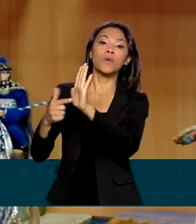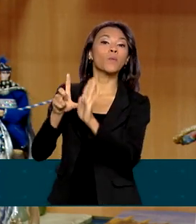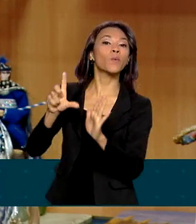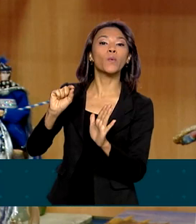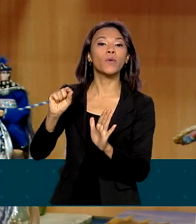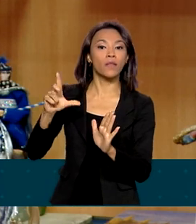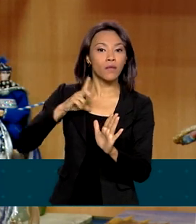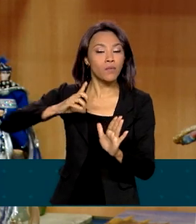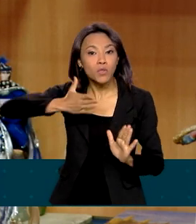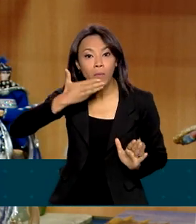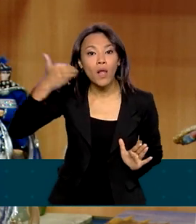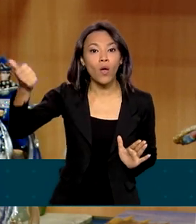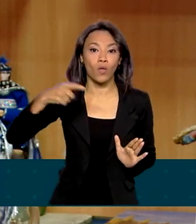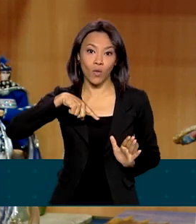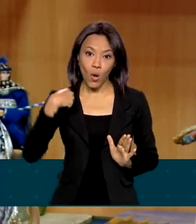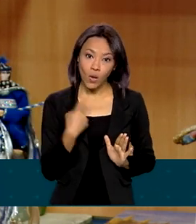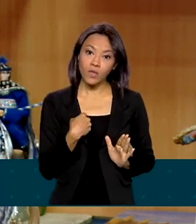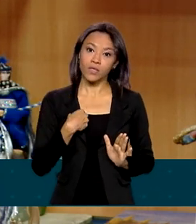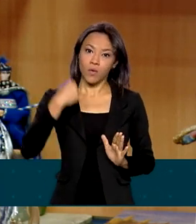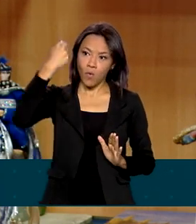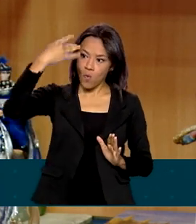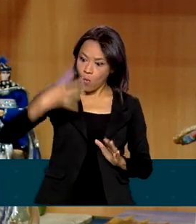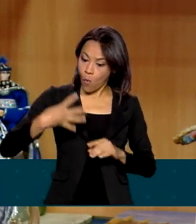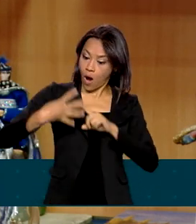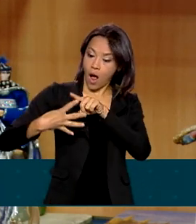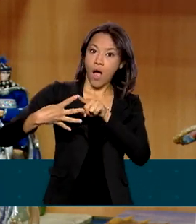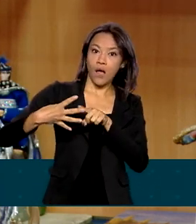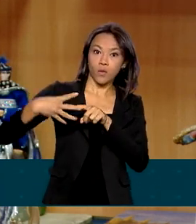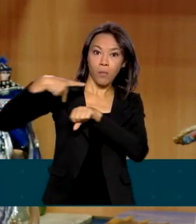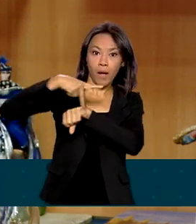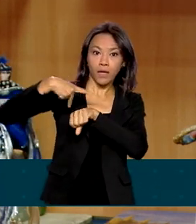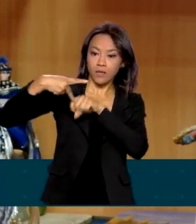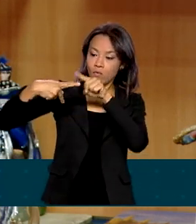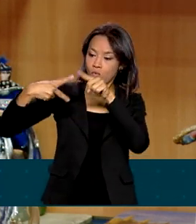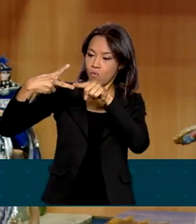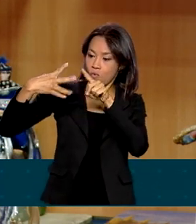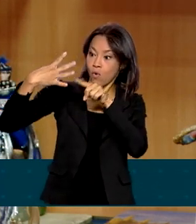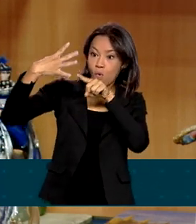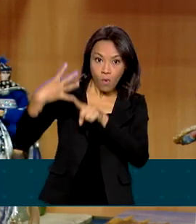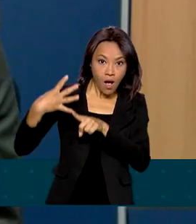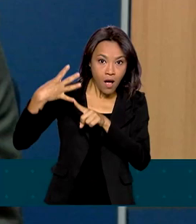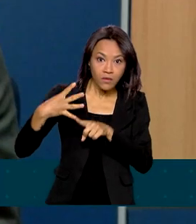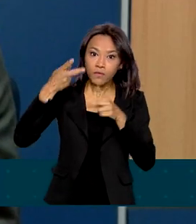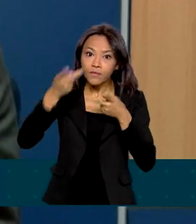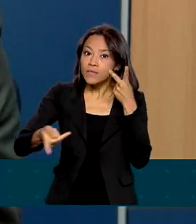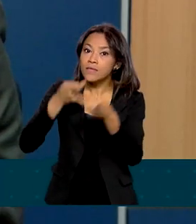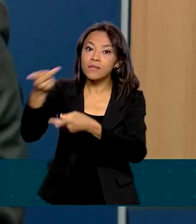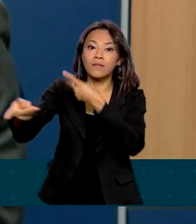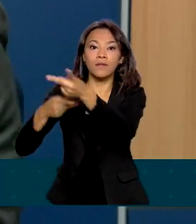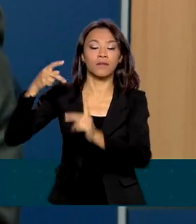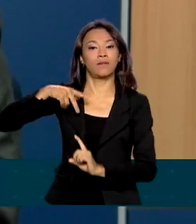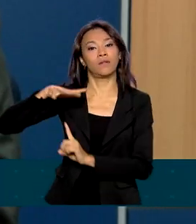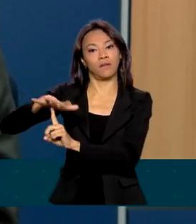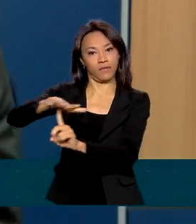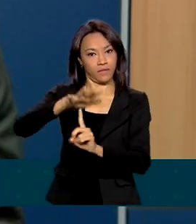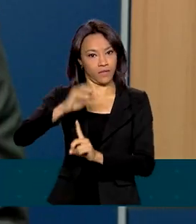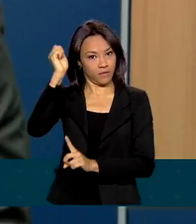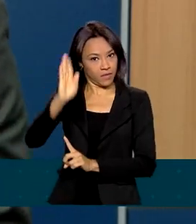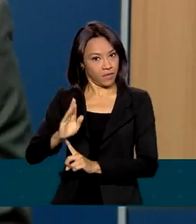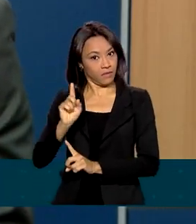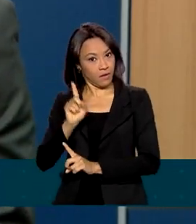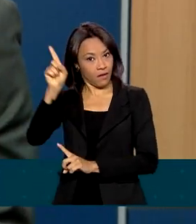loja tá usando entre os quatro né mais visitado já recebemos Acho que mais de 500 mil pessoas visitando o nosso forró